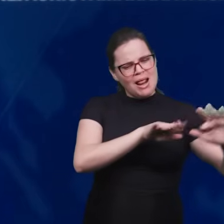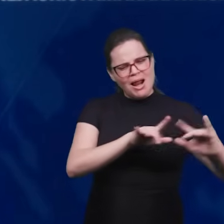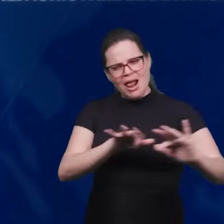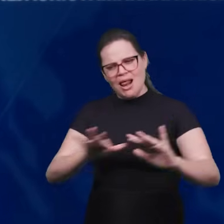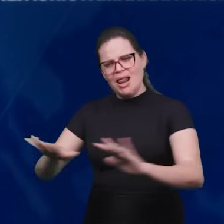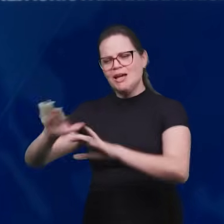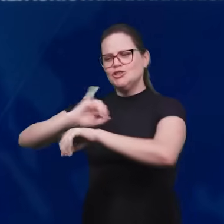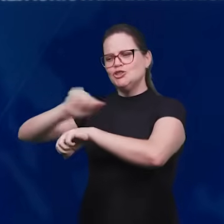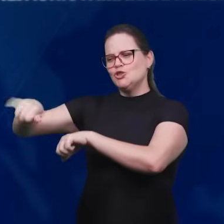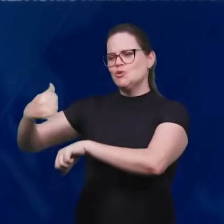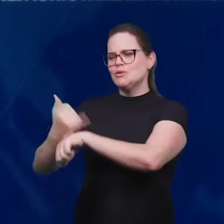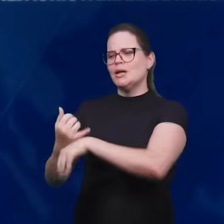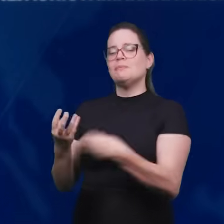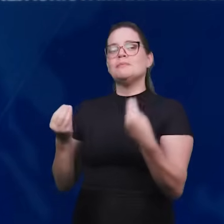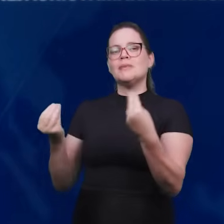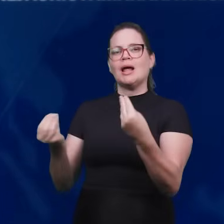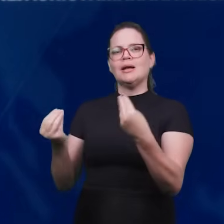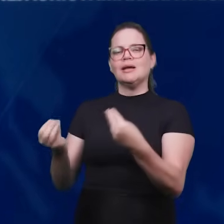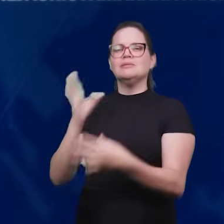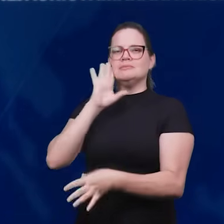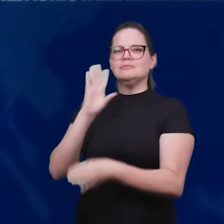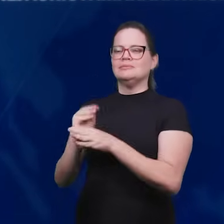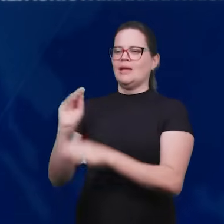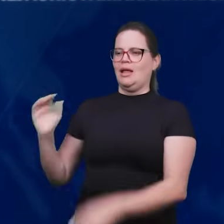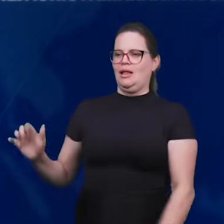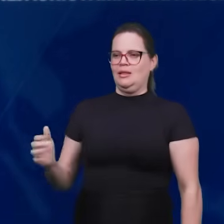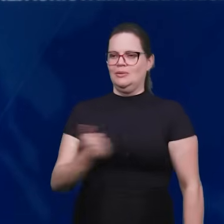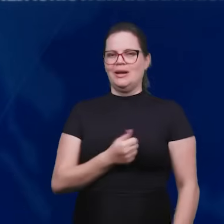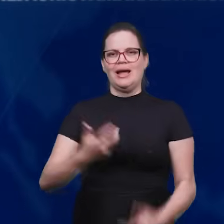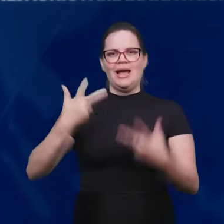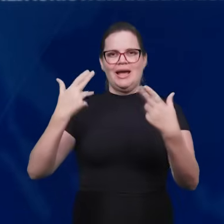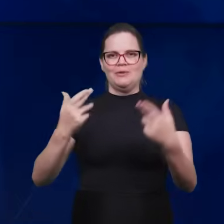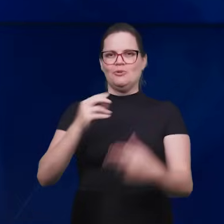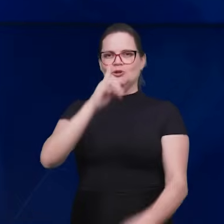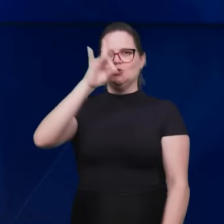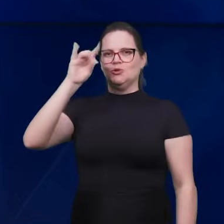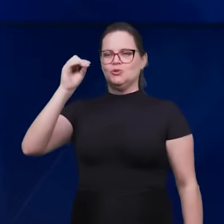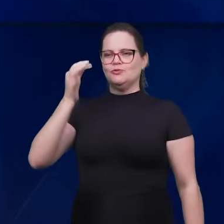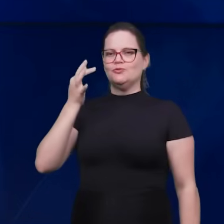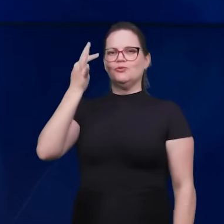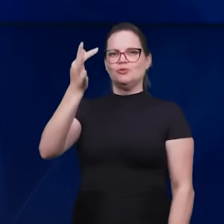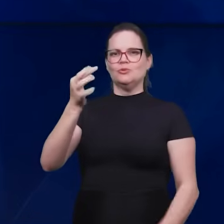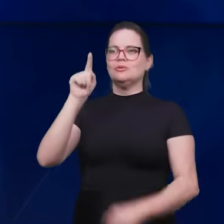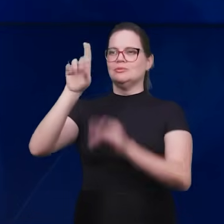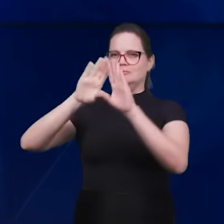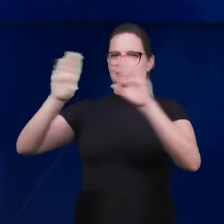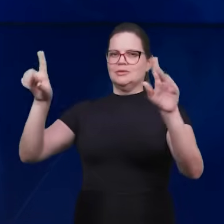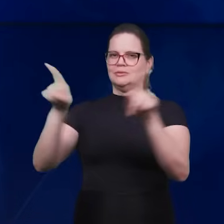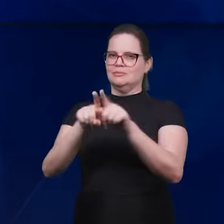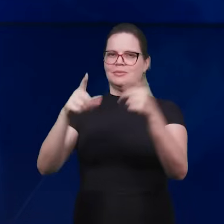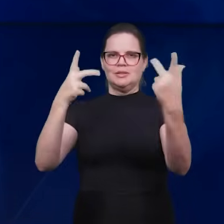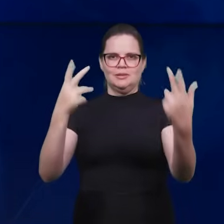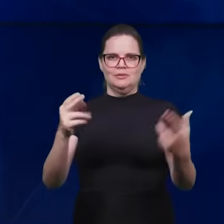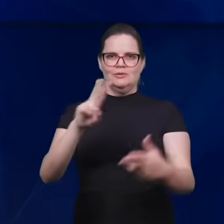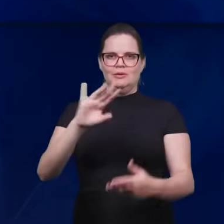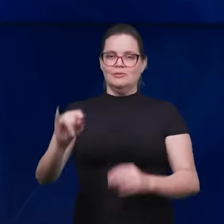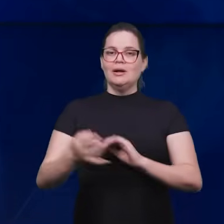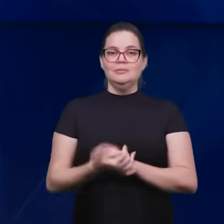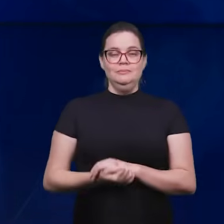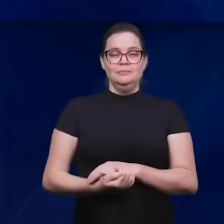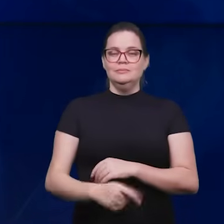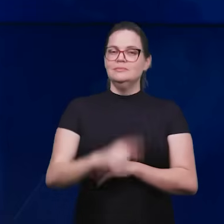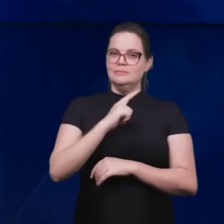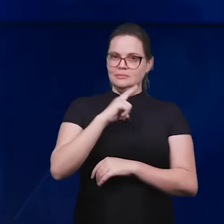que haverá em dias futuros ao Senhor Jesus. Isso era algo tão significativo